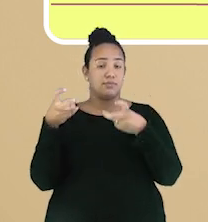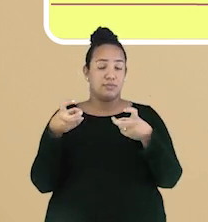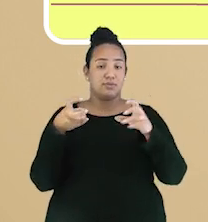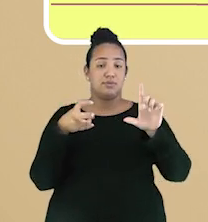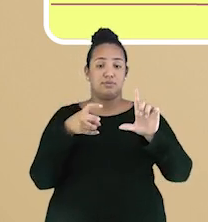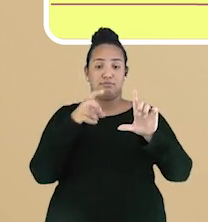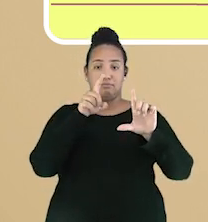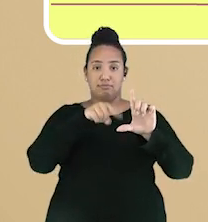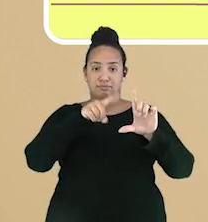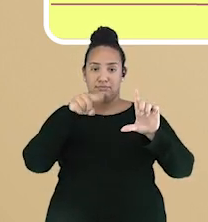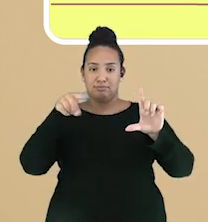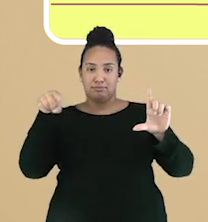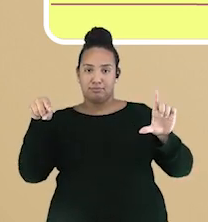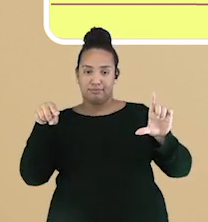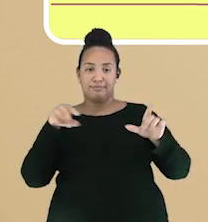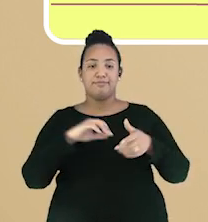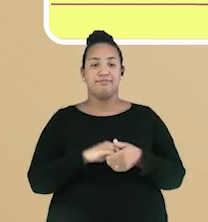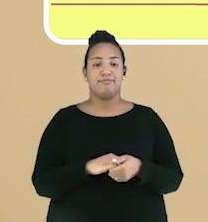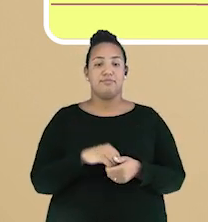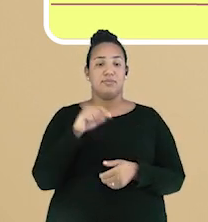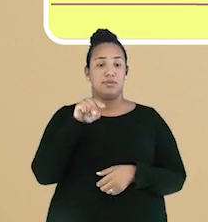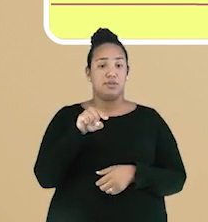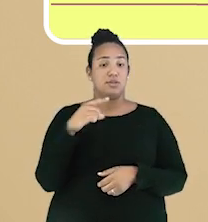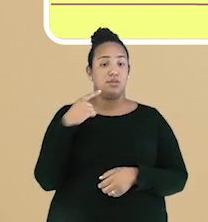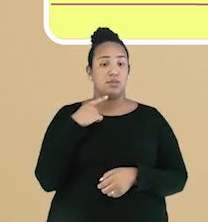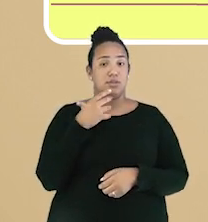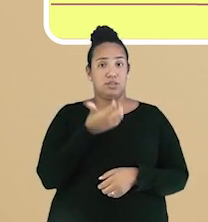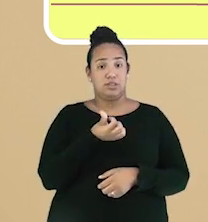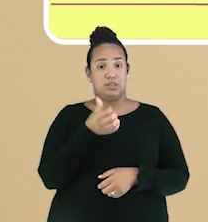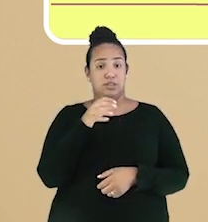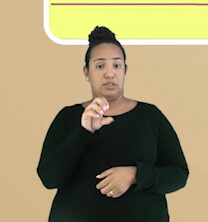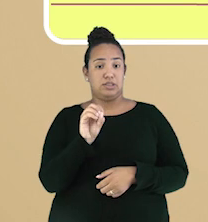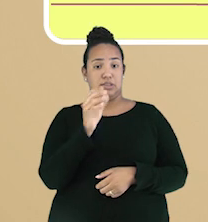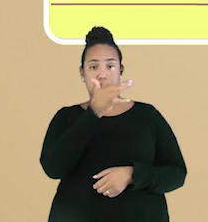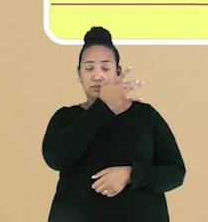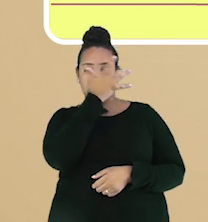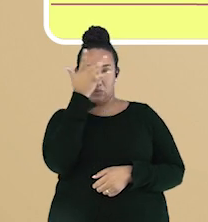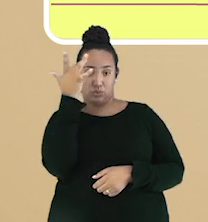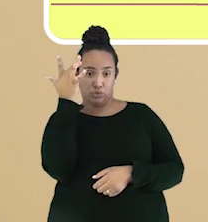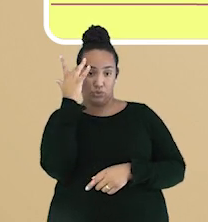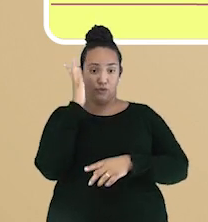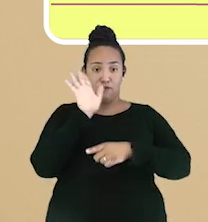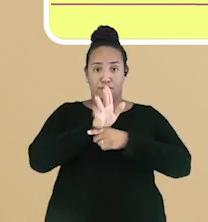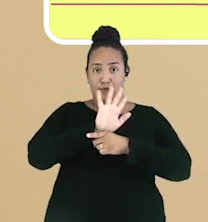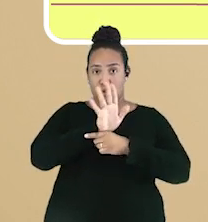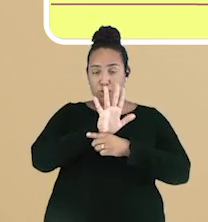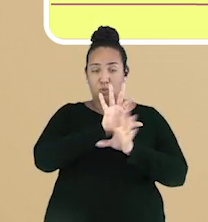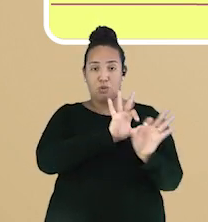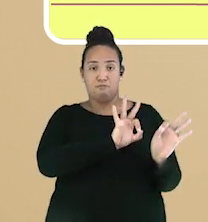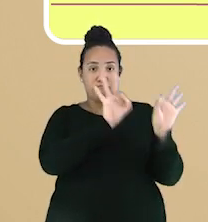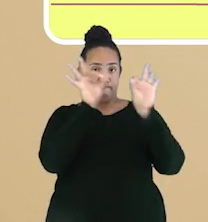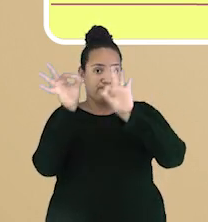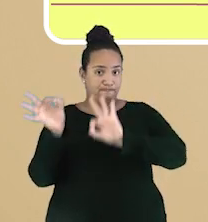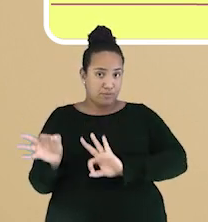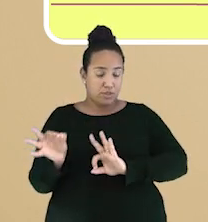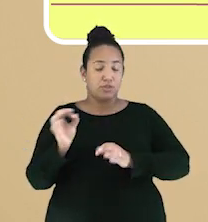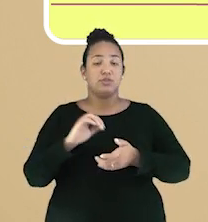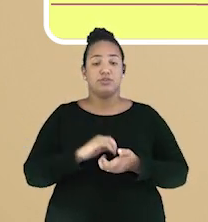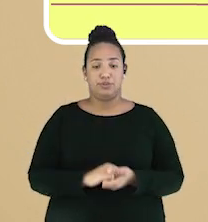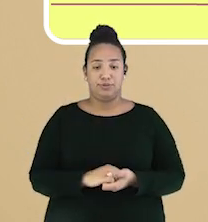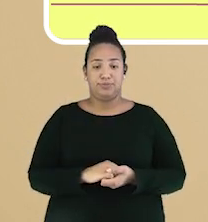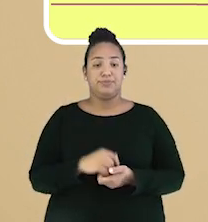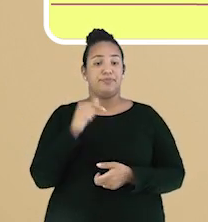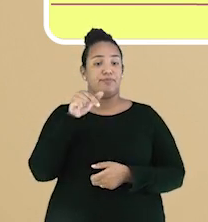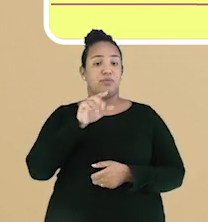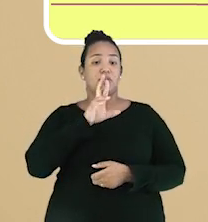Ela apresenta as opiniões de 60 pessoas que assistiram um filme no cinema e elas foram